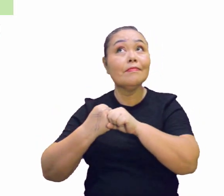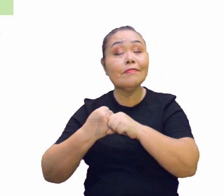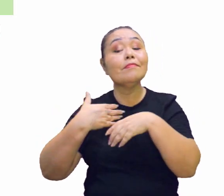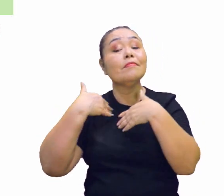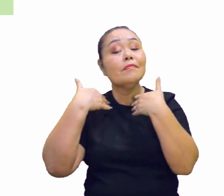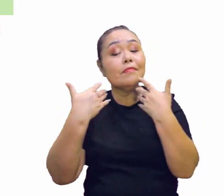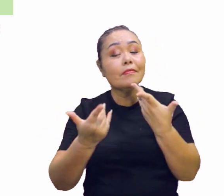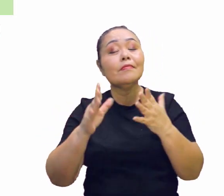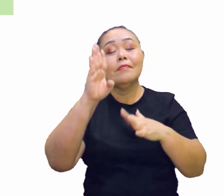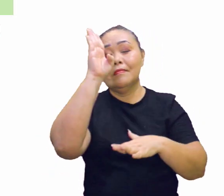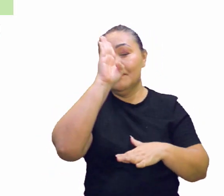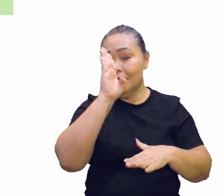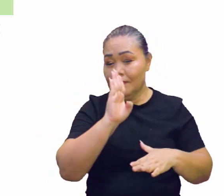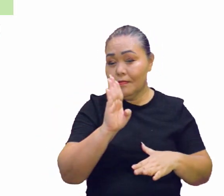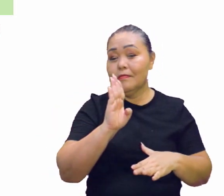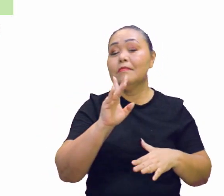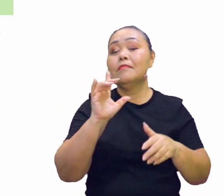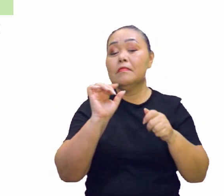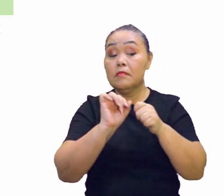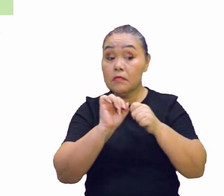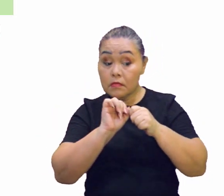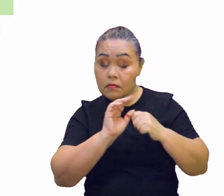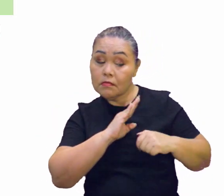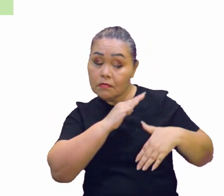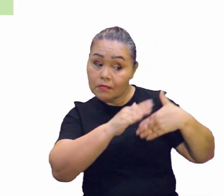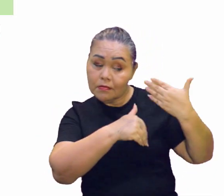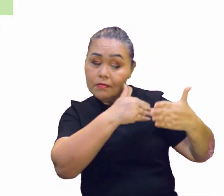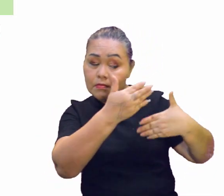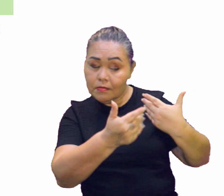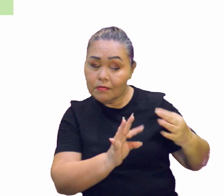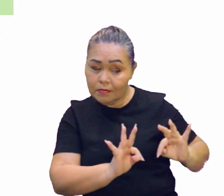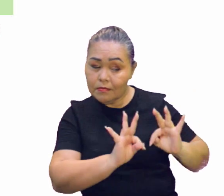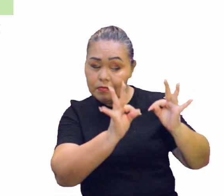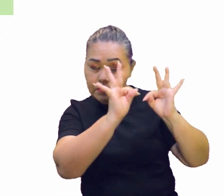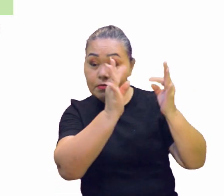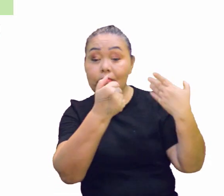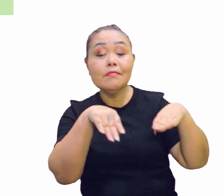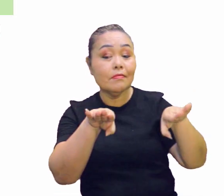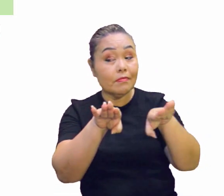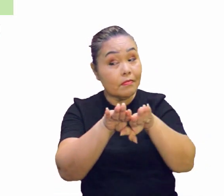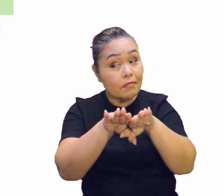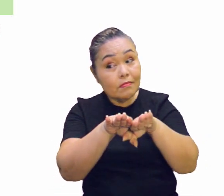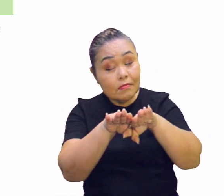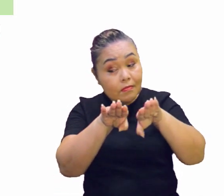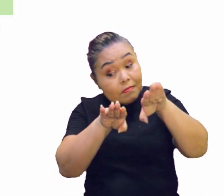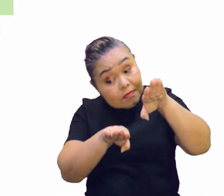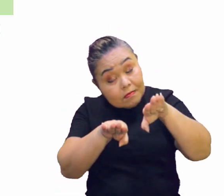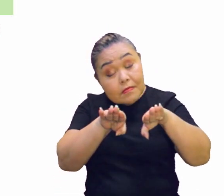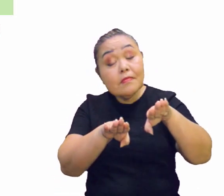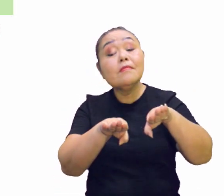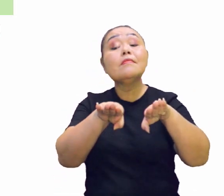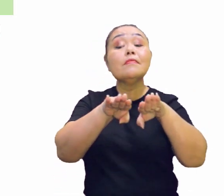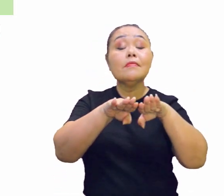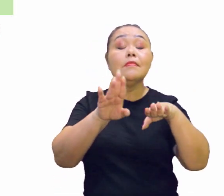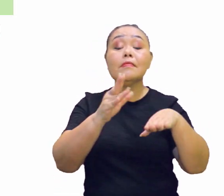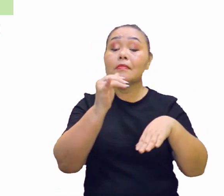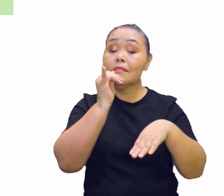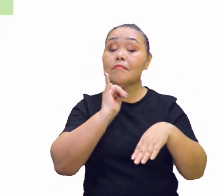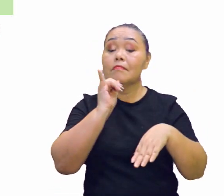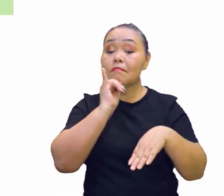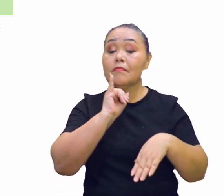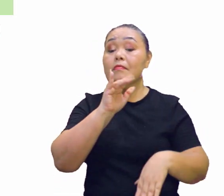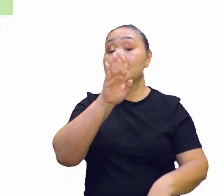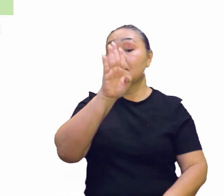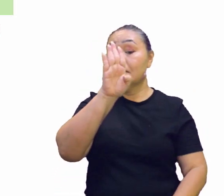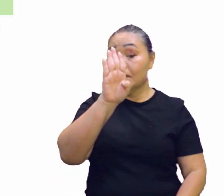que o Brasil vem tendo um grande destaque de desenvolvimento tecnológico também. Okay? Citamos o exemplo da